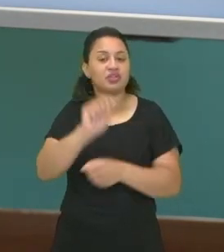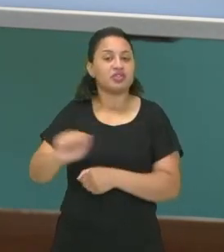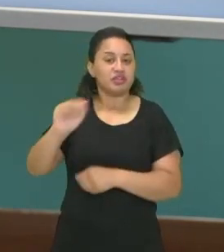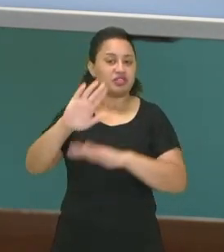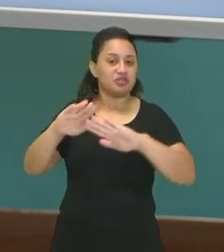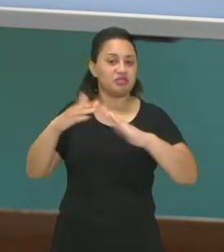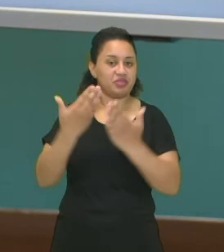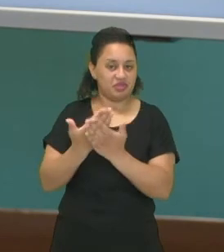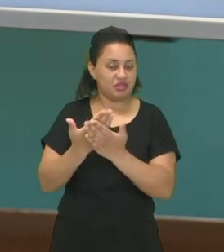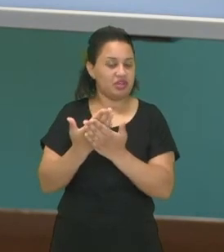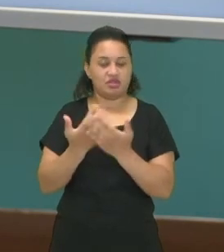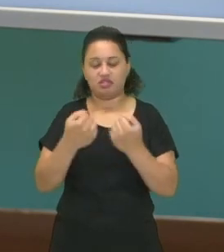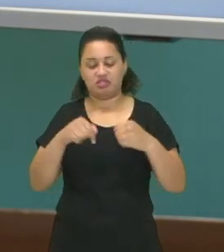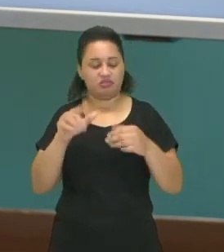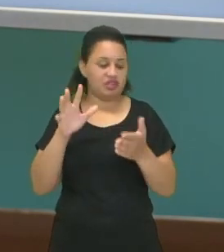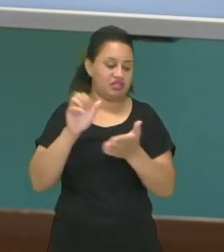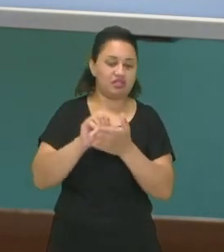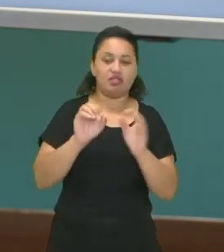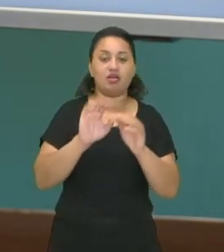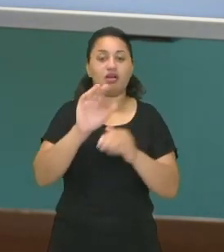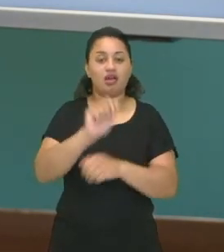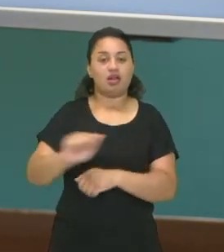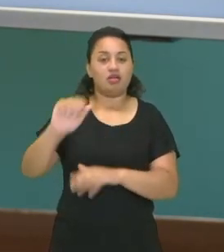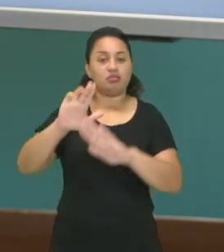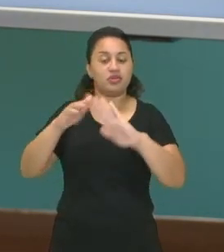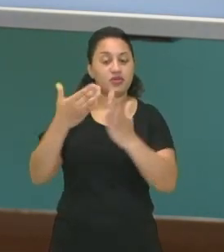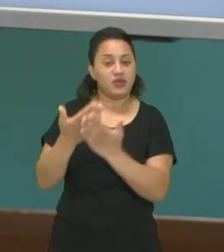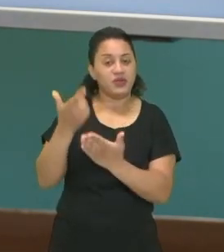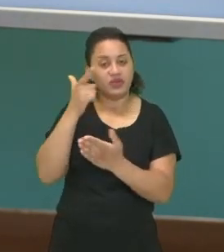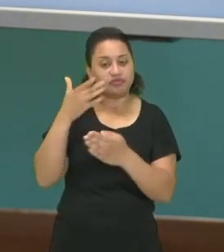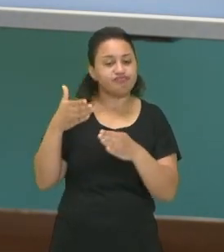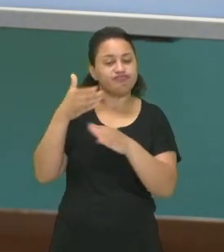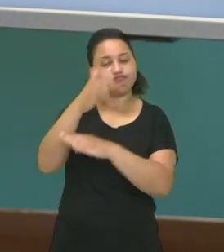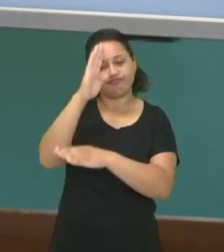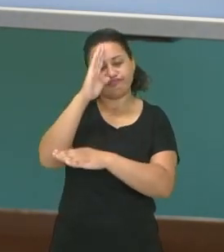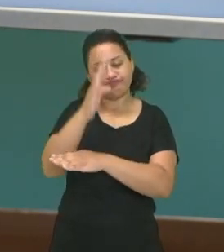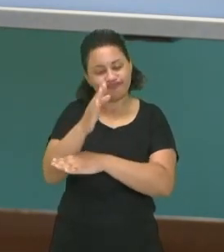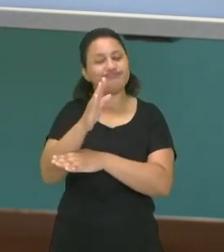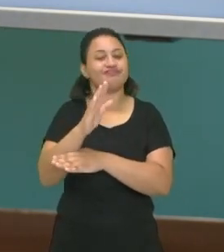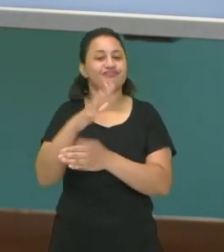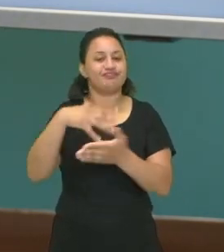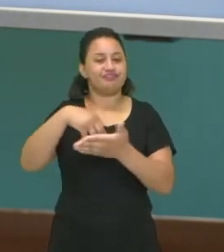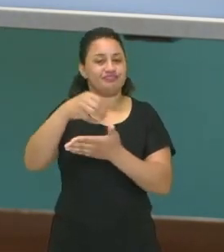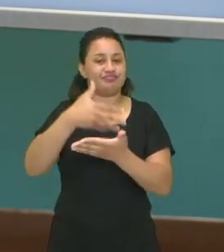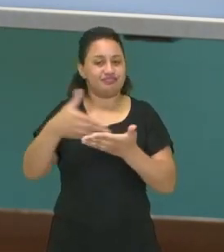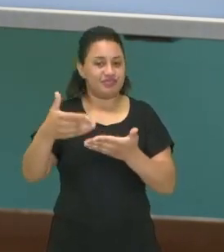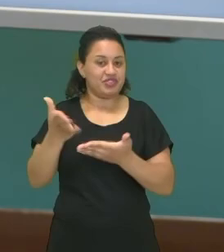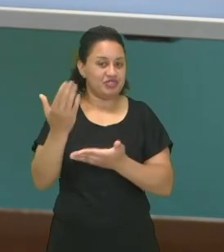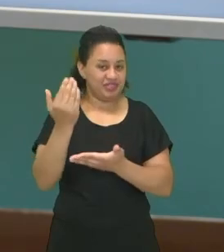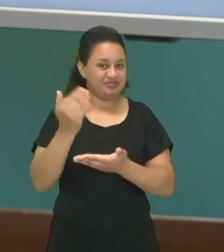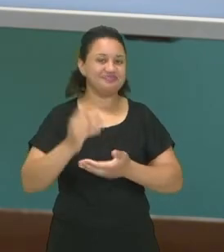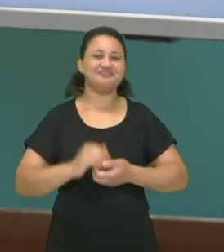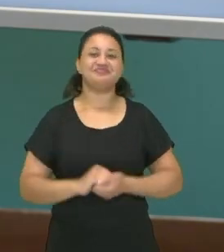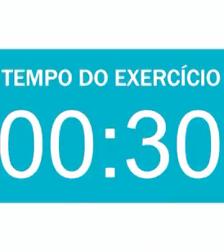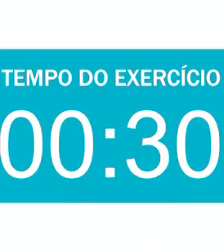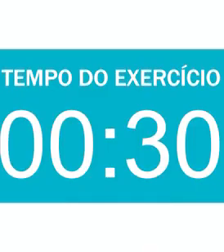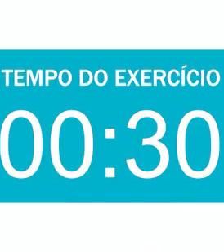escola, tá bom? Não precisa fazer cadastro, nada. Acessa lá com o arroba escola que entra direto na plataforma, tá bom? Vamos lá jogar comigo